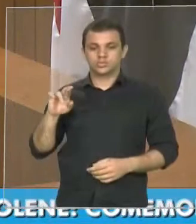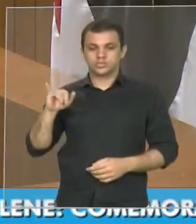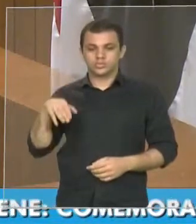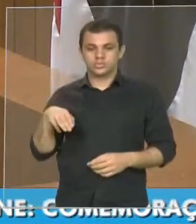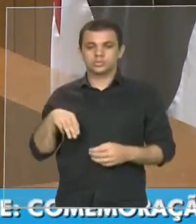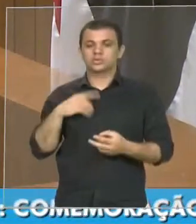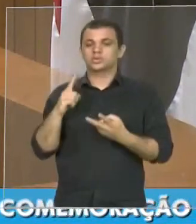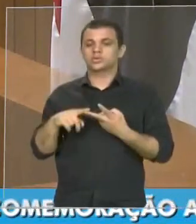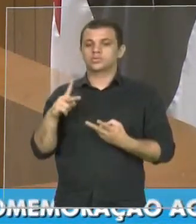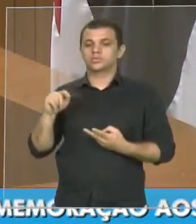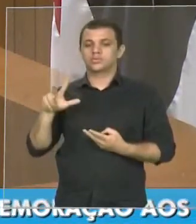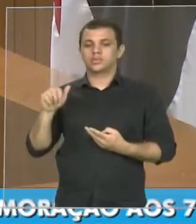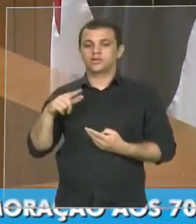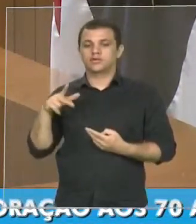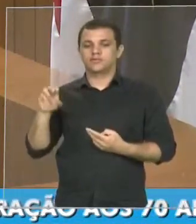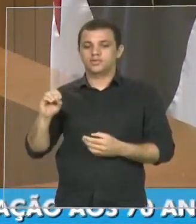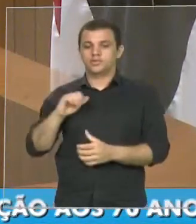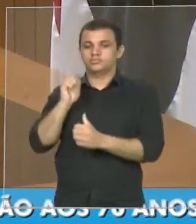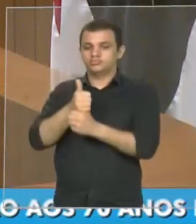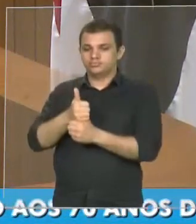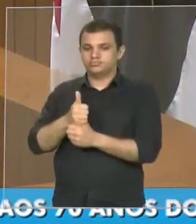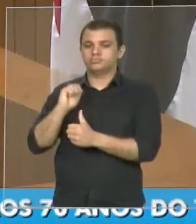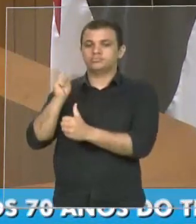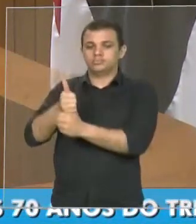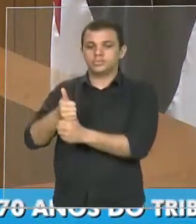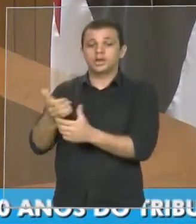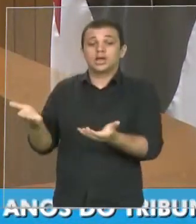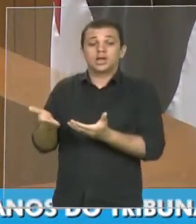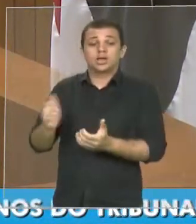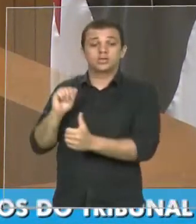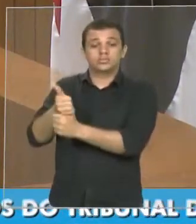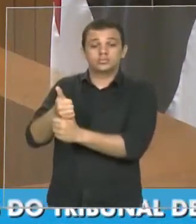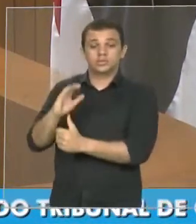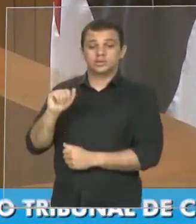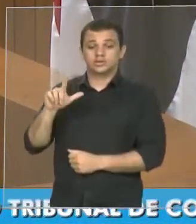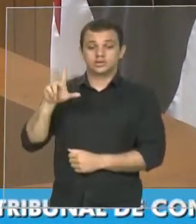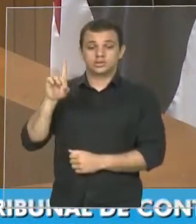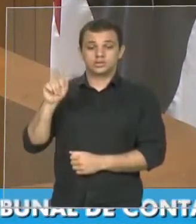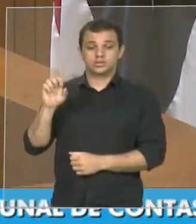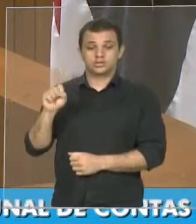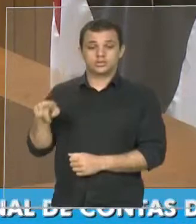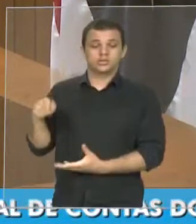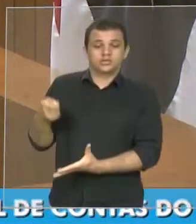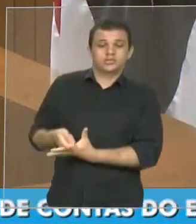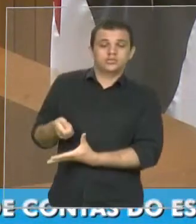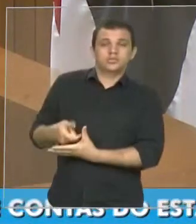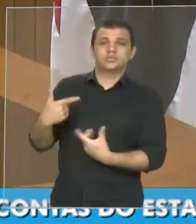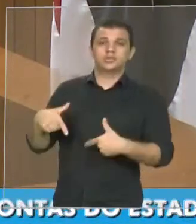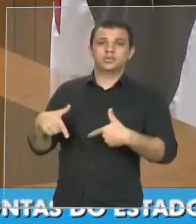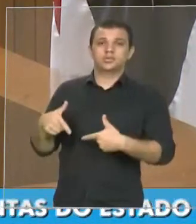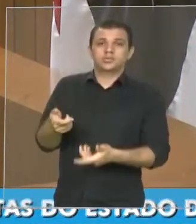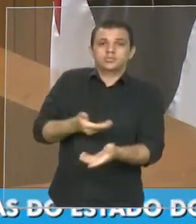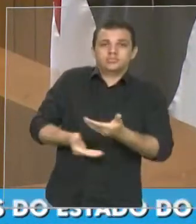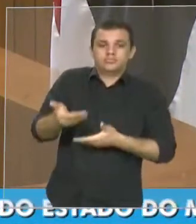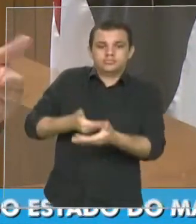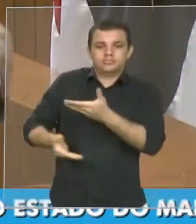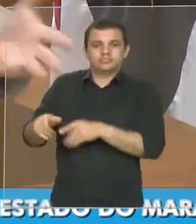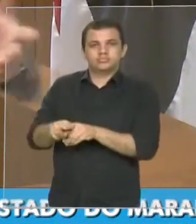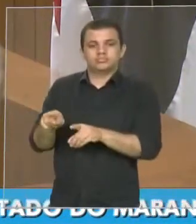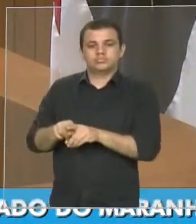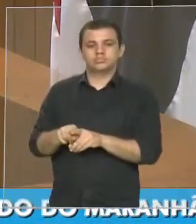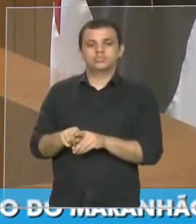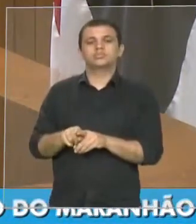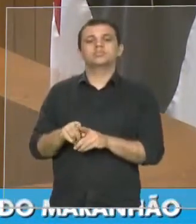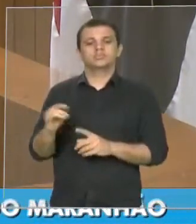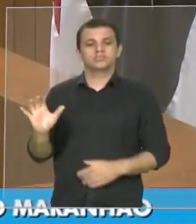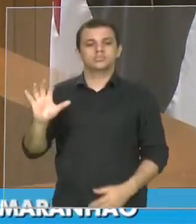doutor Caldas, o número de ações em conjunto e a firme decisão de trabalhar em parceria tem acontecido. Eu tenho encontrado nas